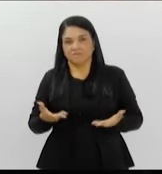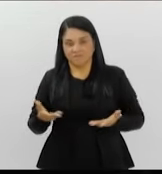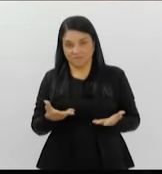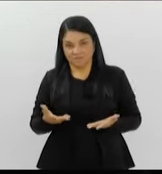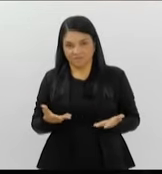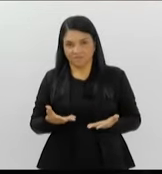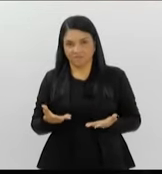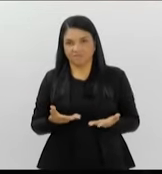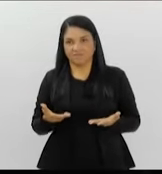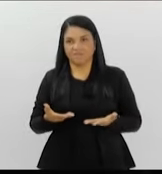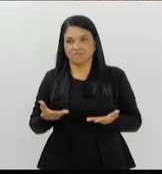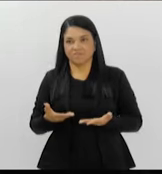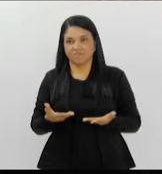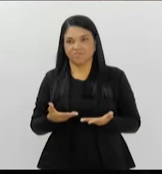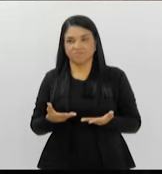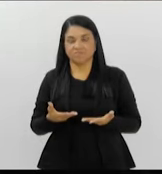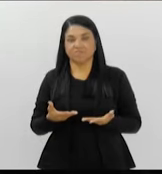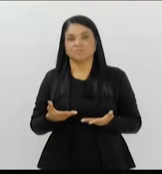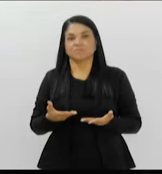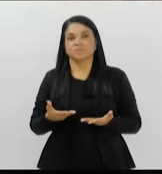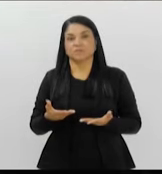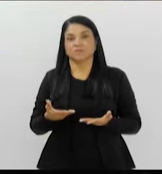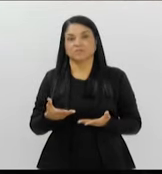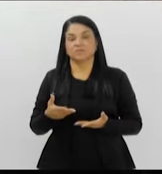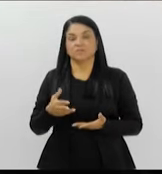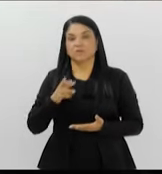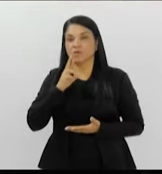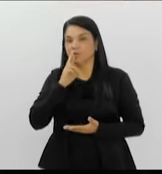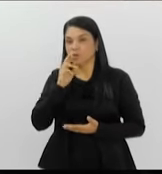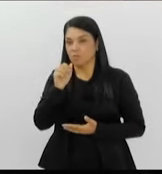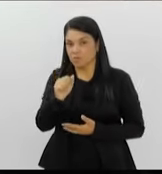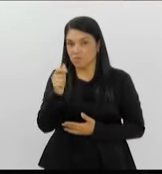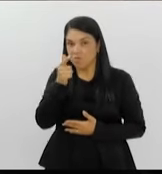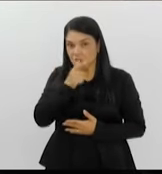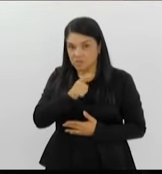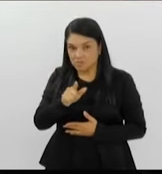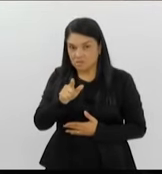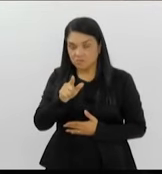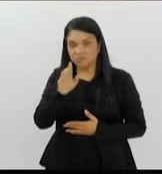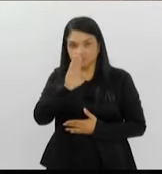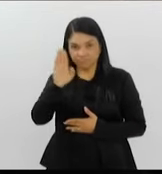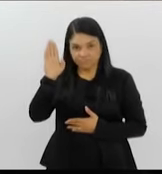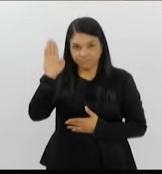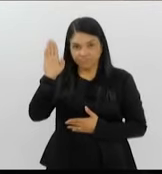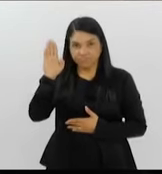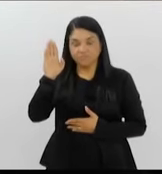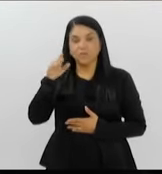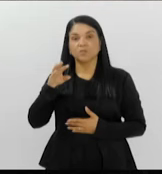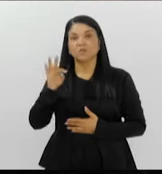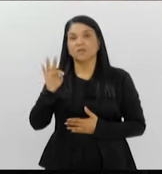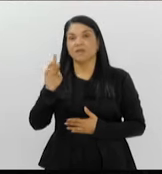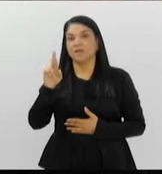Hoje, ele só conseguiu escrever a candidatura dele porque o TRE,